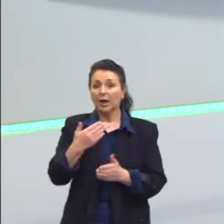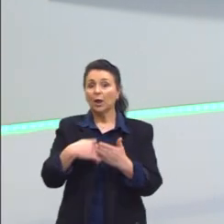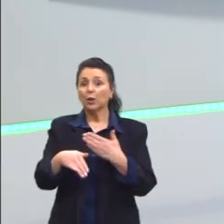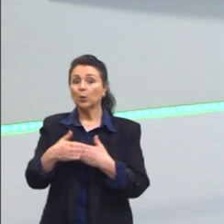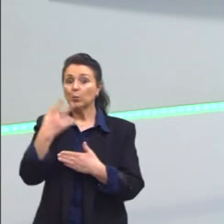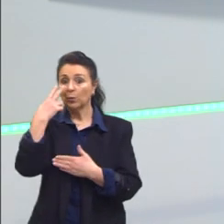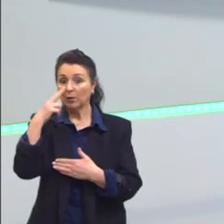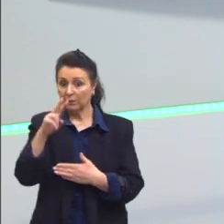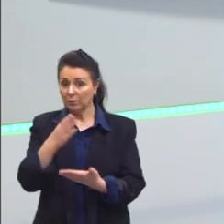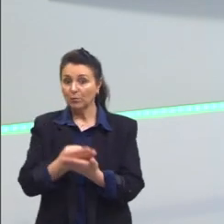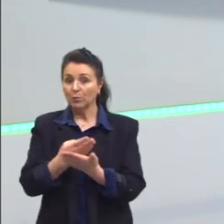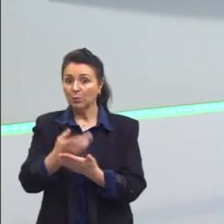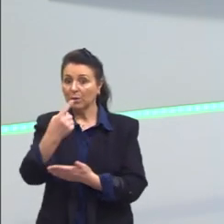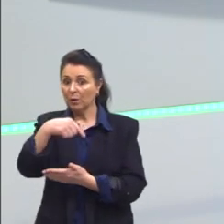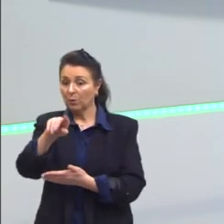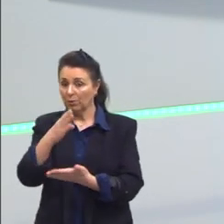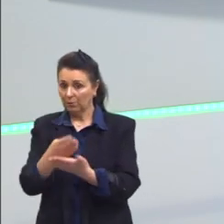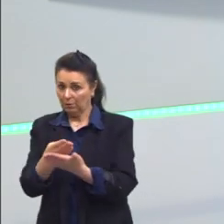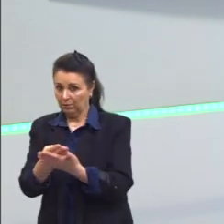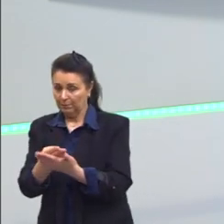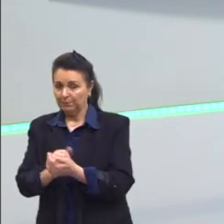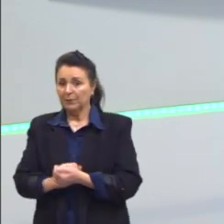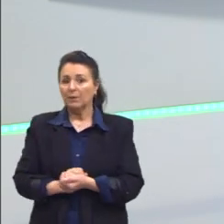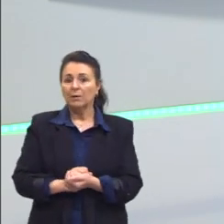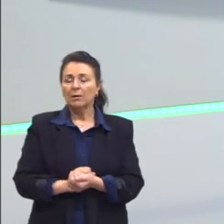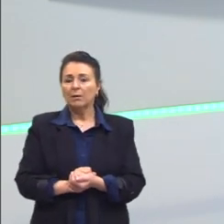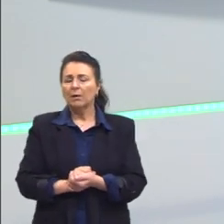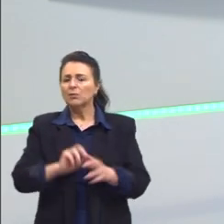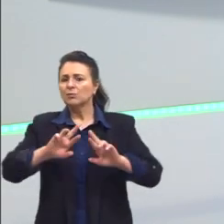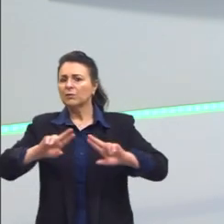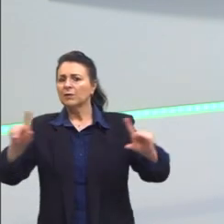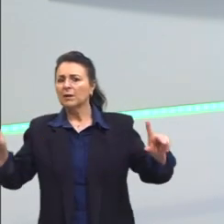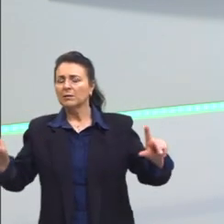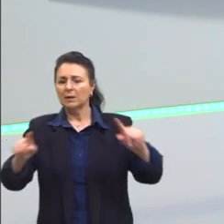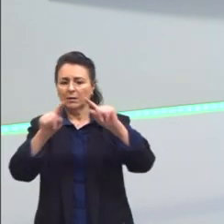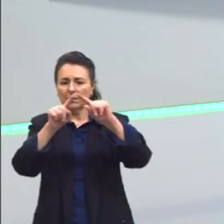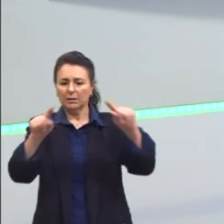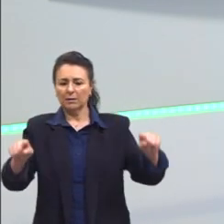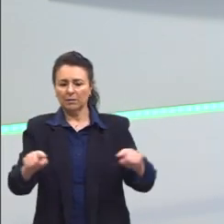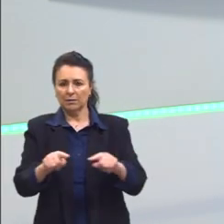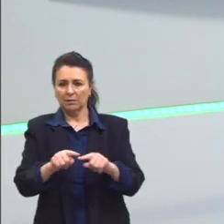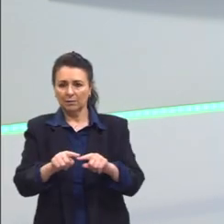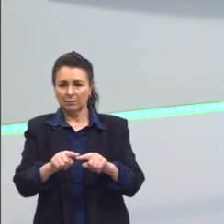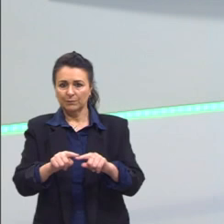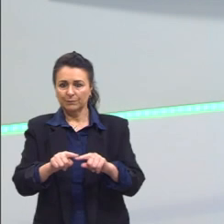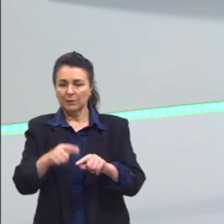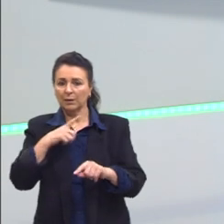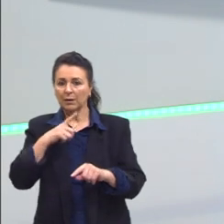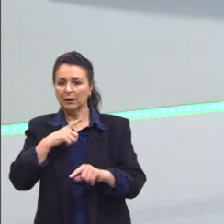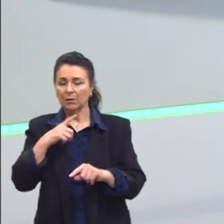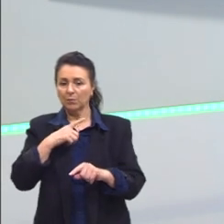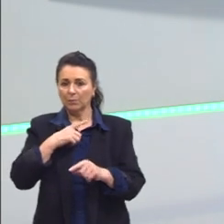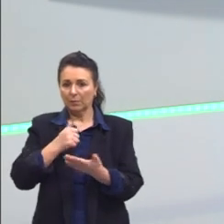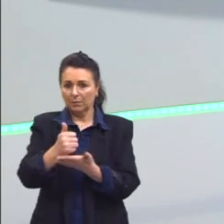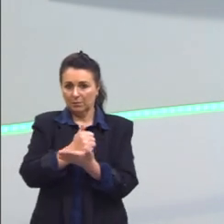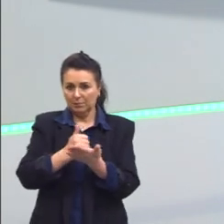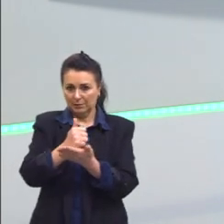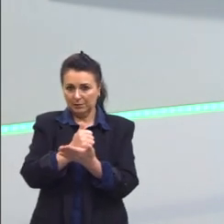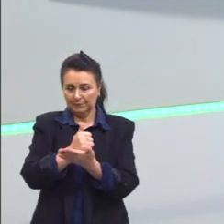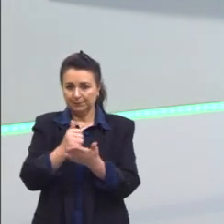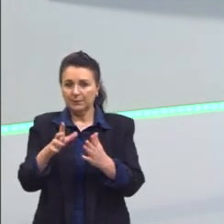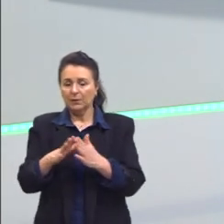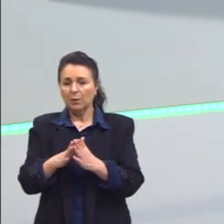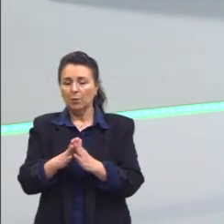viu aula passada a diferença que na pirâmide nós só temos uma base Então nós vamos calcular as áreas